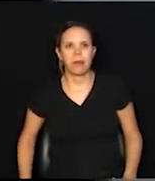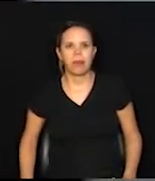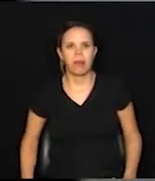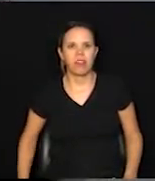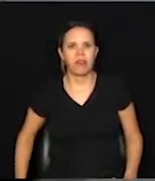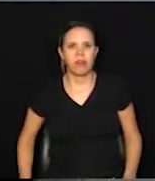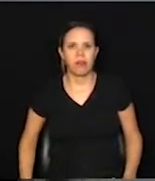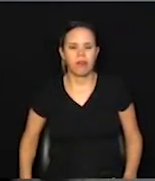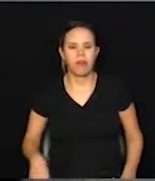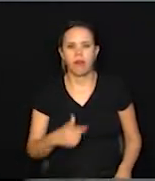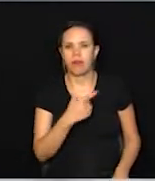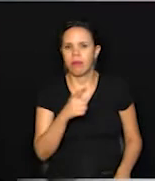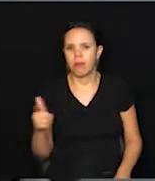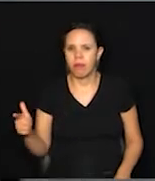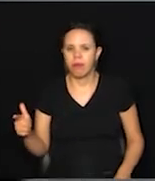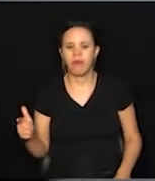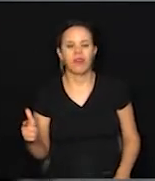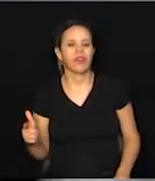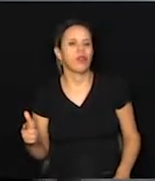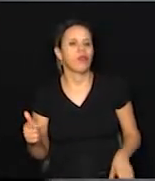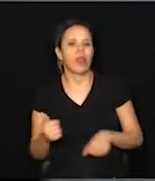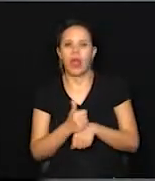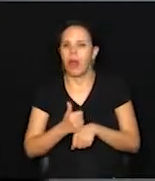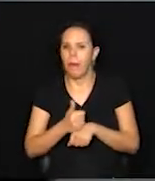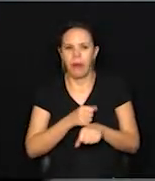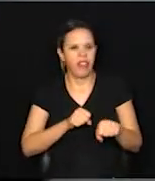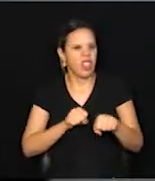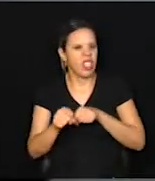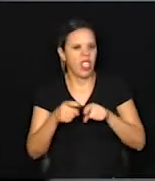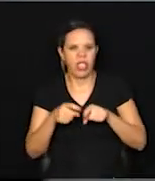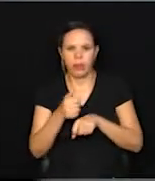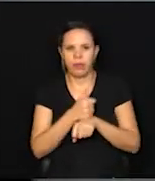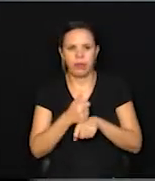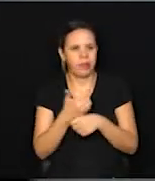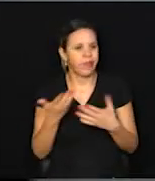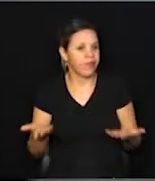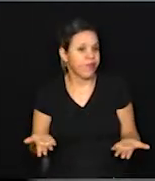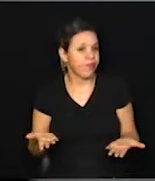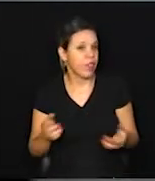sem ter uma titulação na área de medicina, está fazendo,